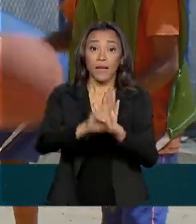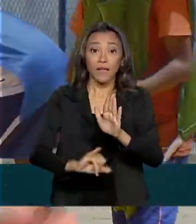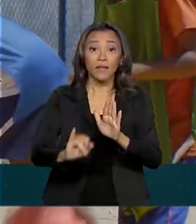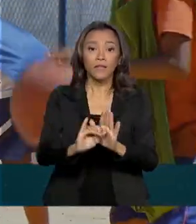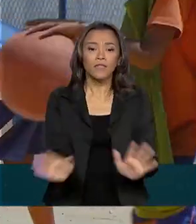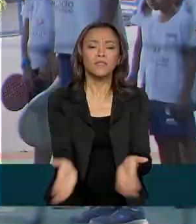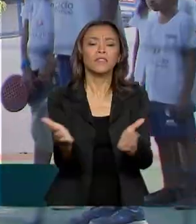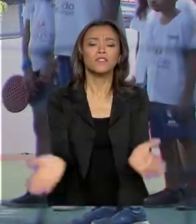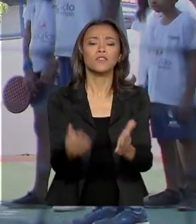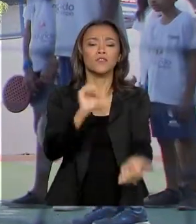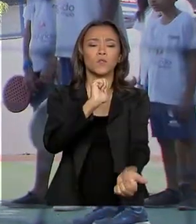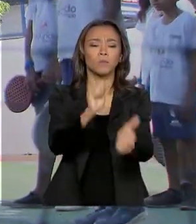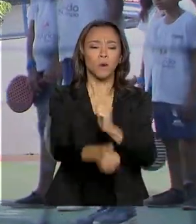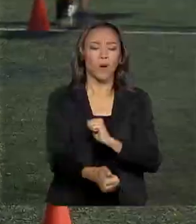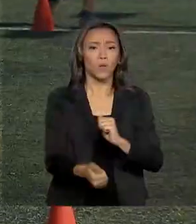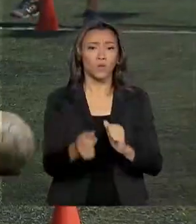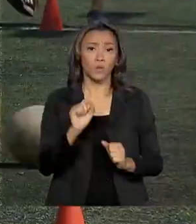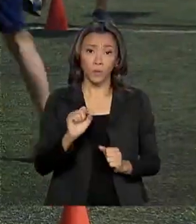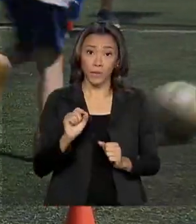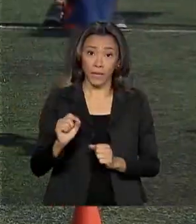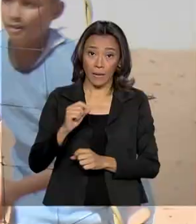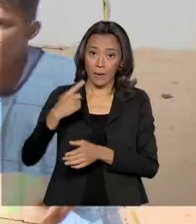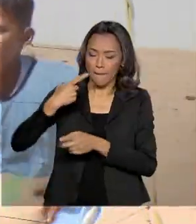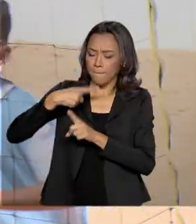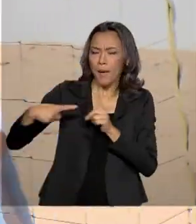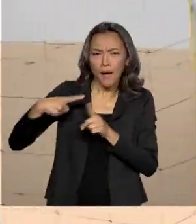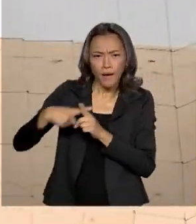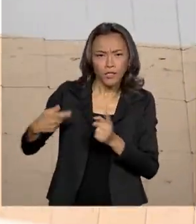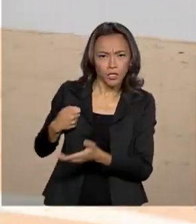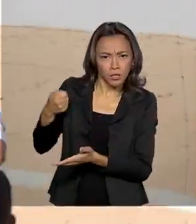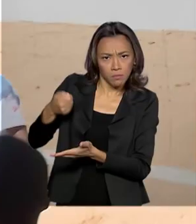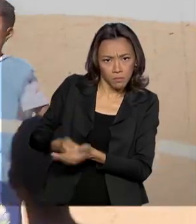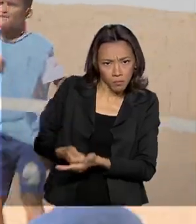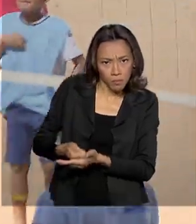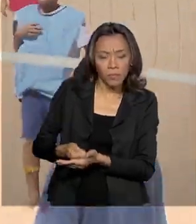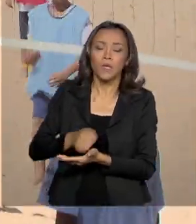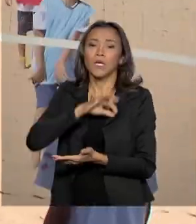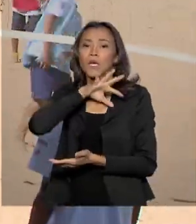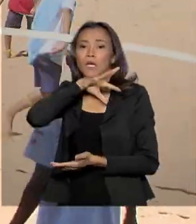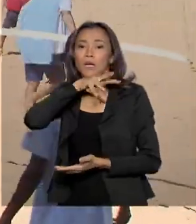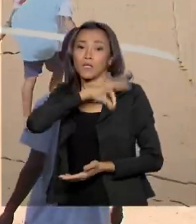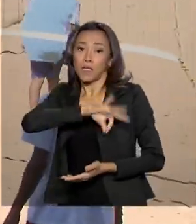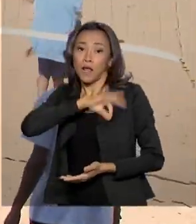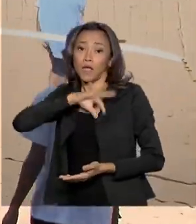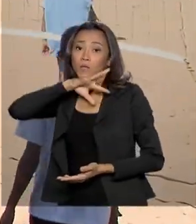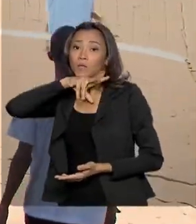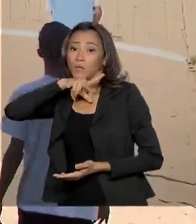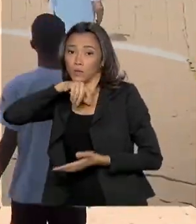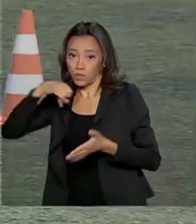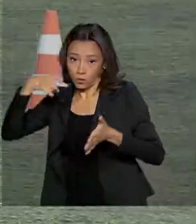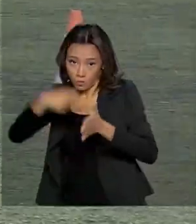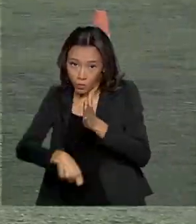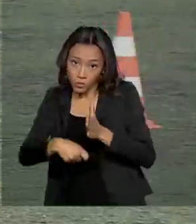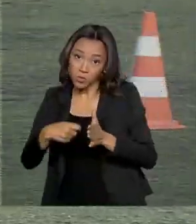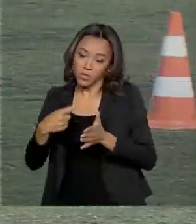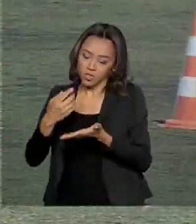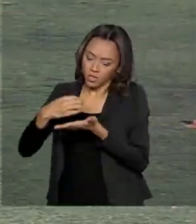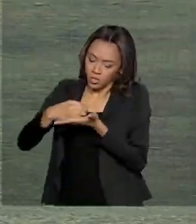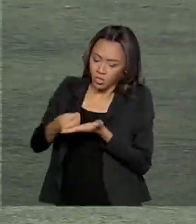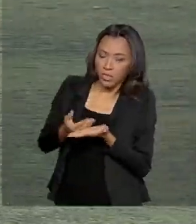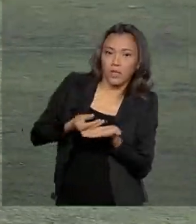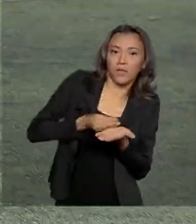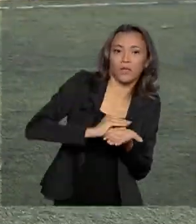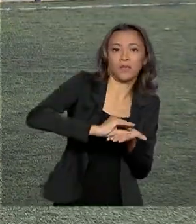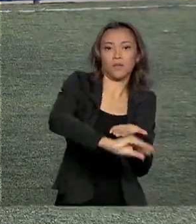destinar parte do que se pagaria de imposto de renda a projetos esportivos. As empresas podem investir